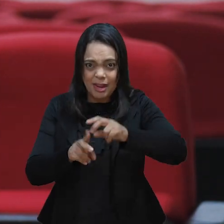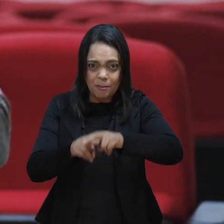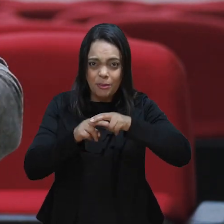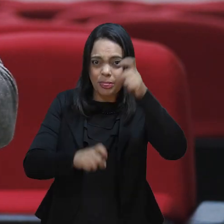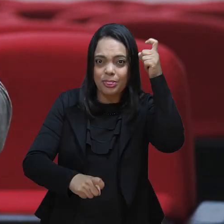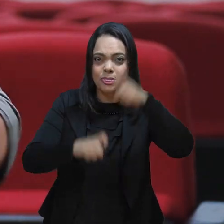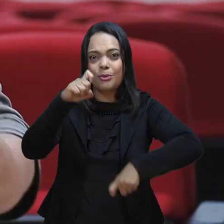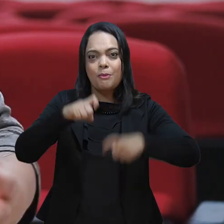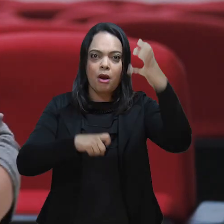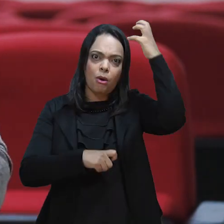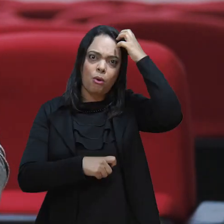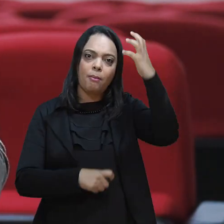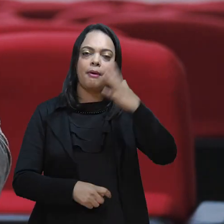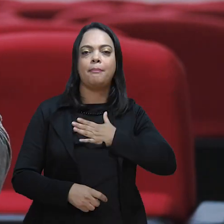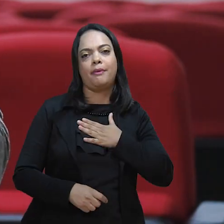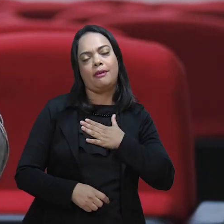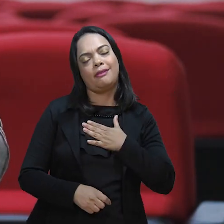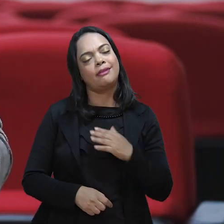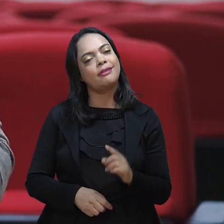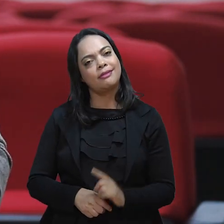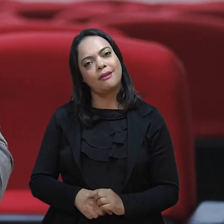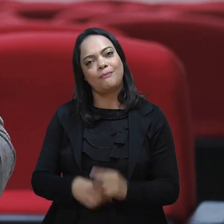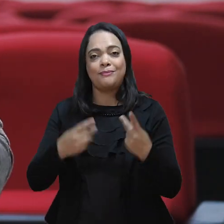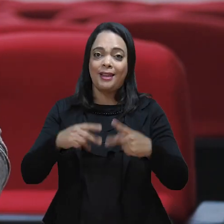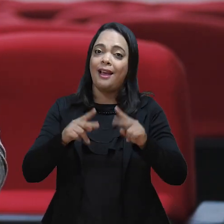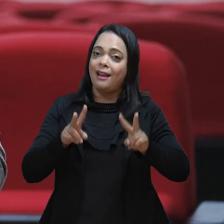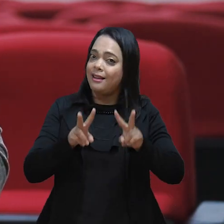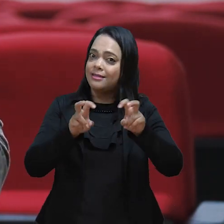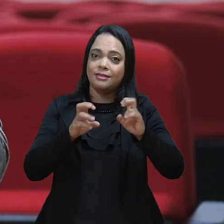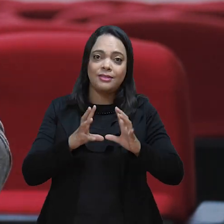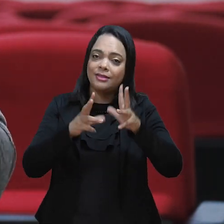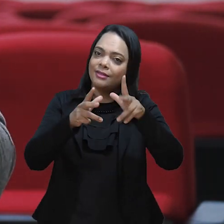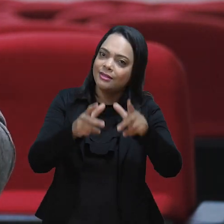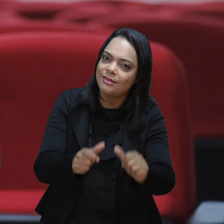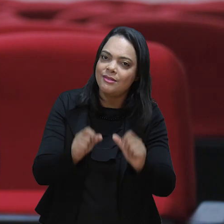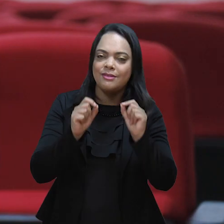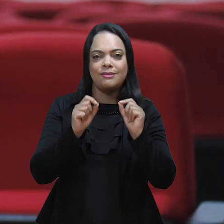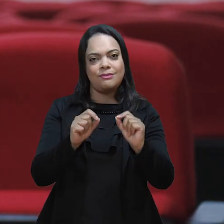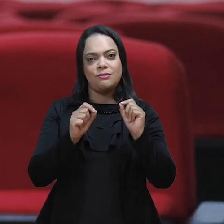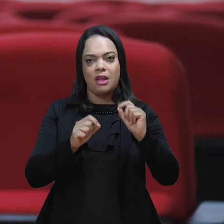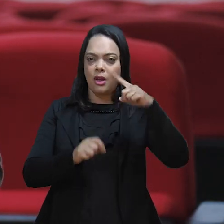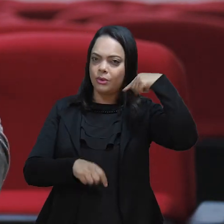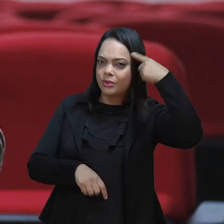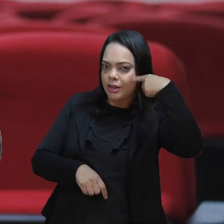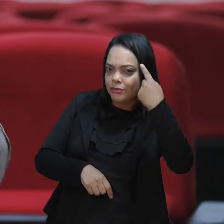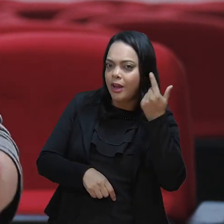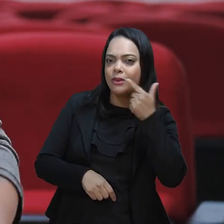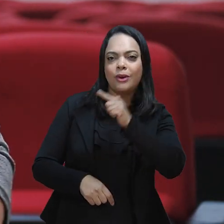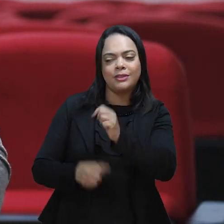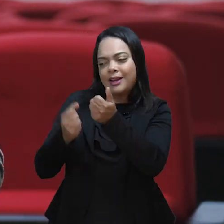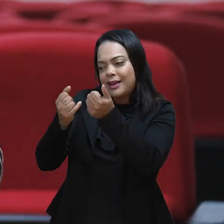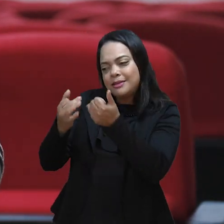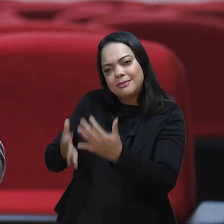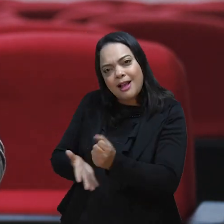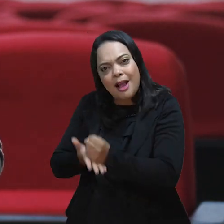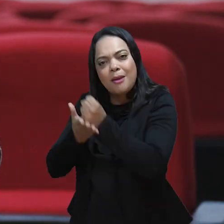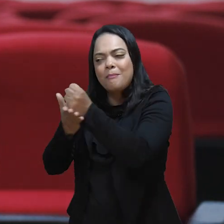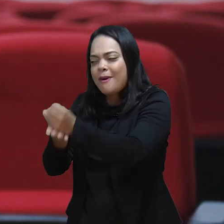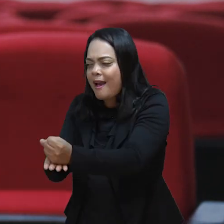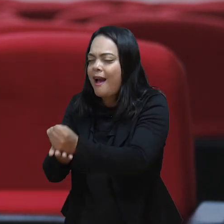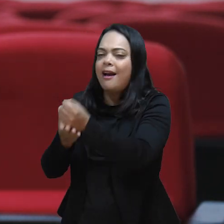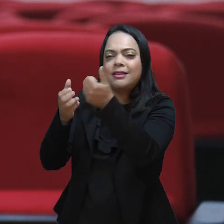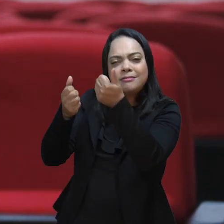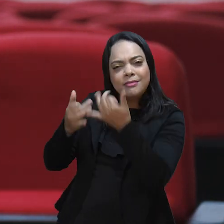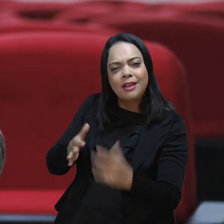né? Então, esse assunto todo, esse tabu todo que cerca, o jurídico às vezes consegue apoiar quando fala, não, é desse jeito, não é o que está escrito